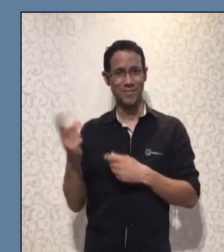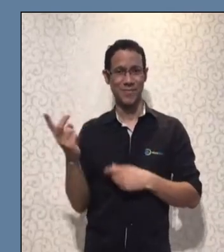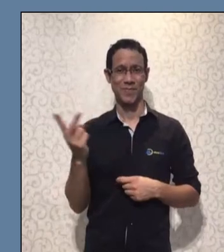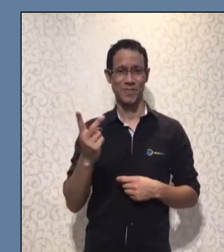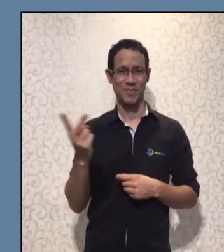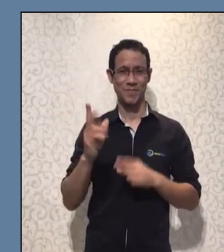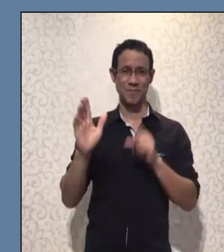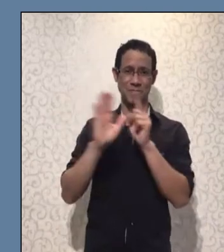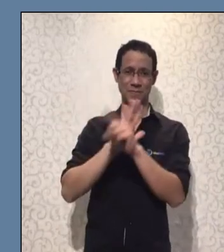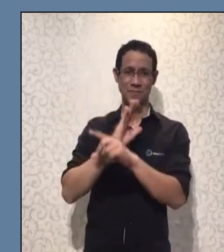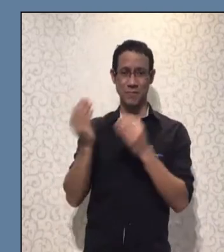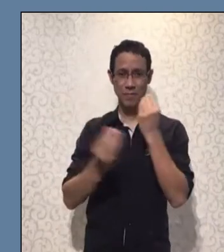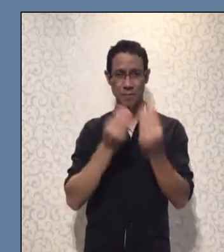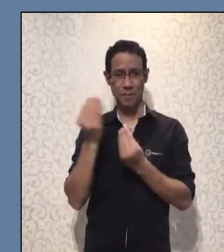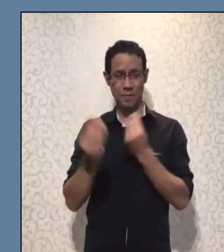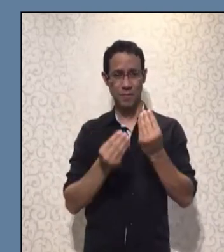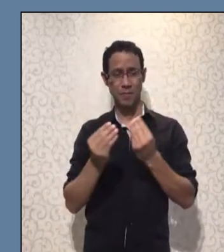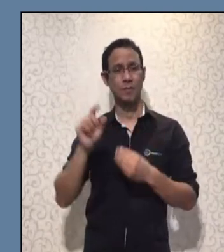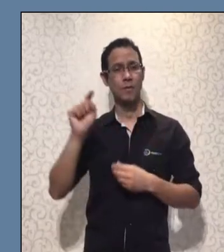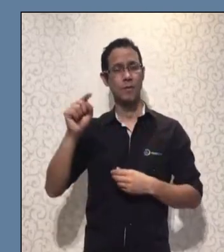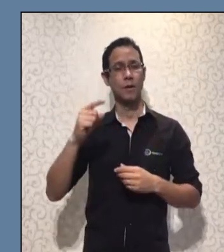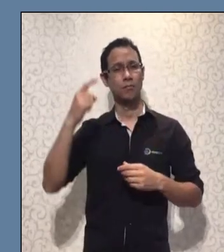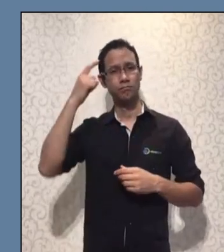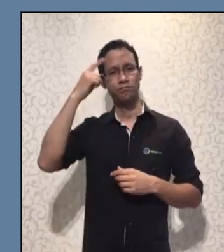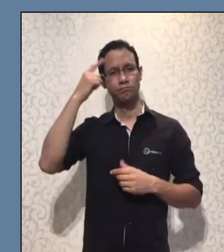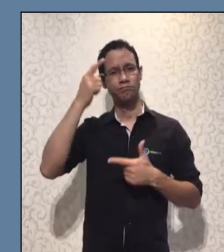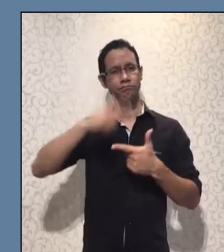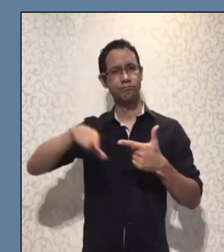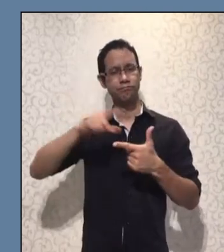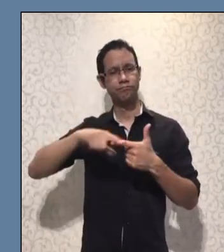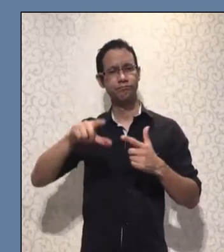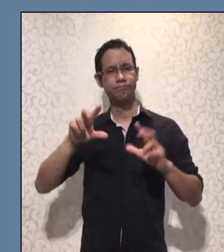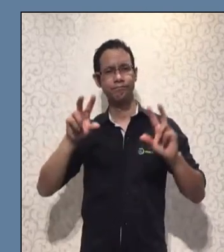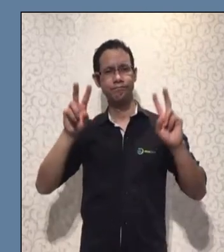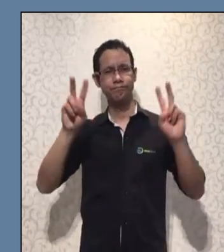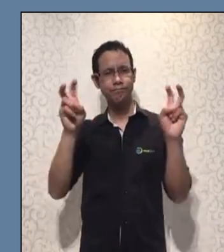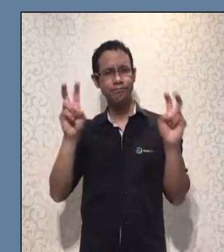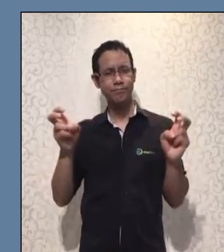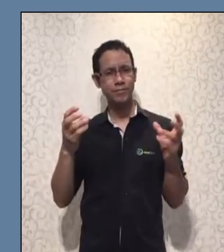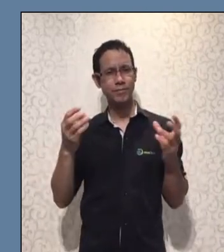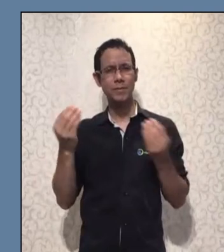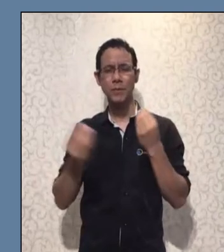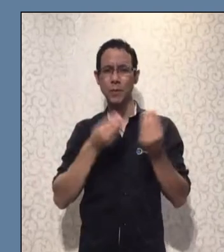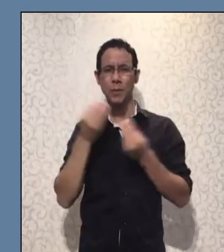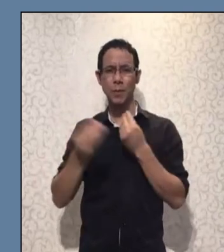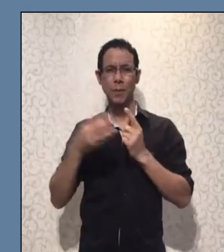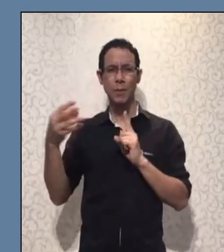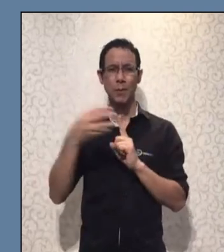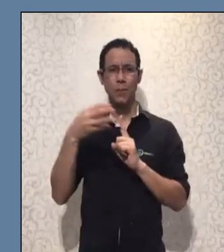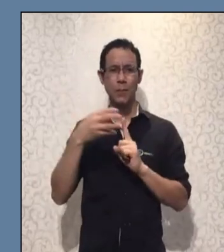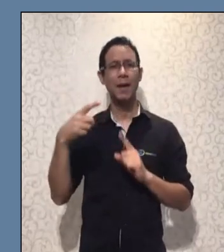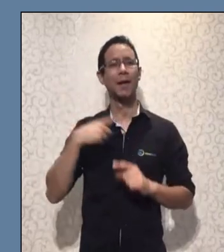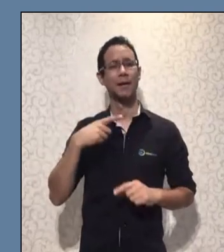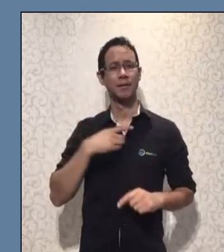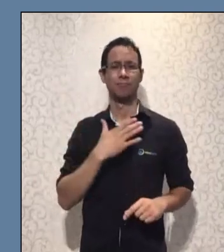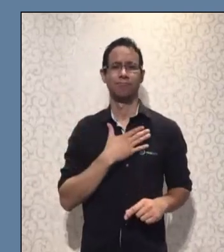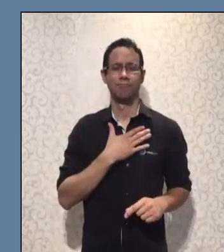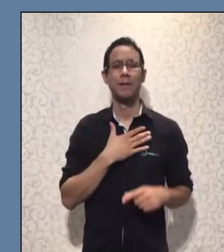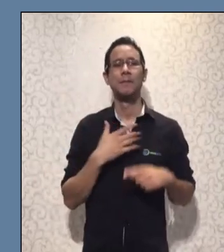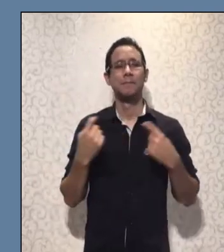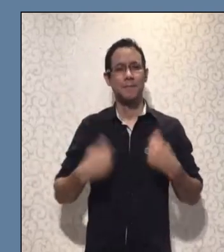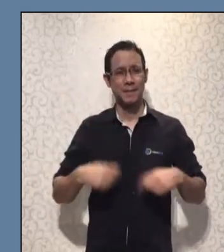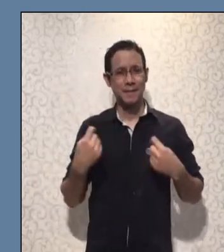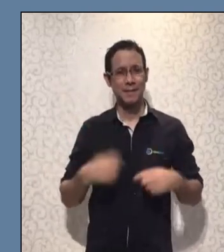como vocês problematizariam essa necessidade ou essa demanda, quase um fetiche, da existência no